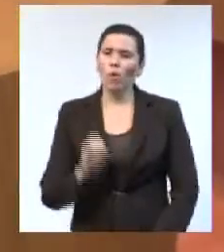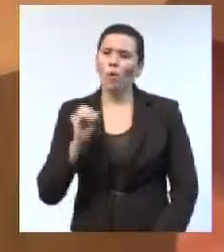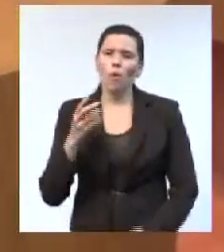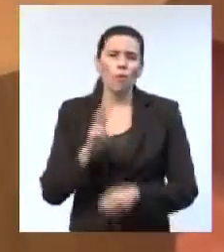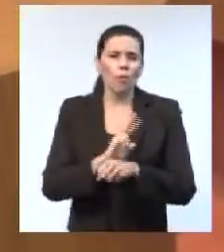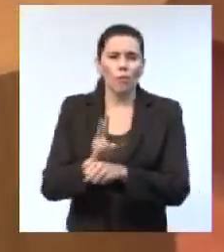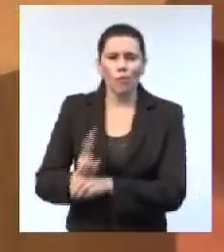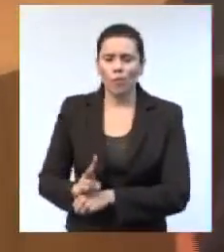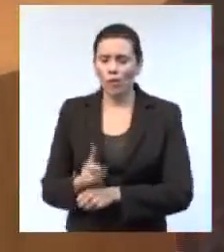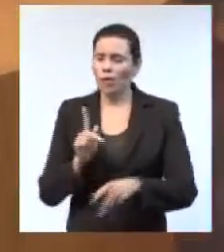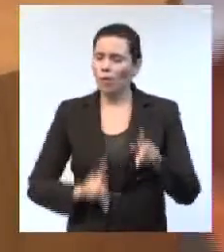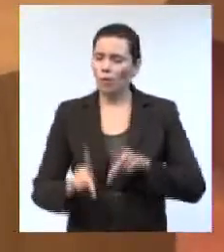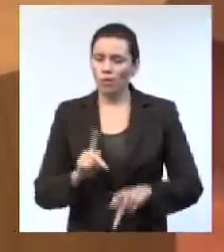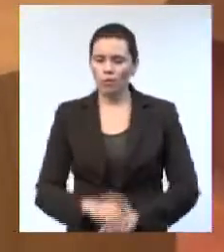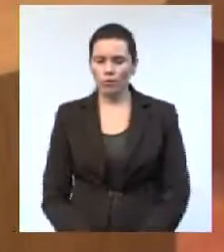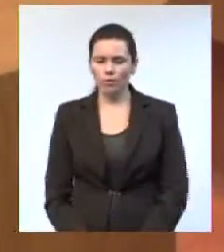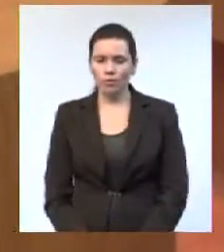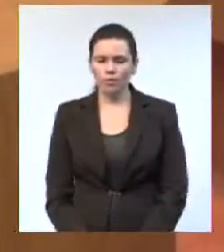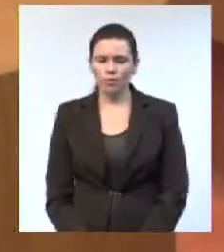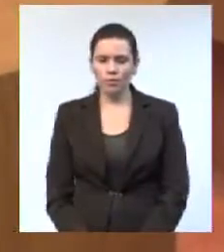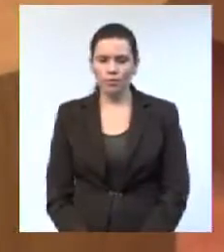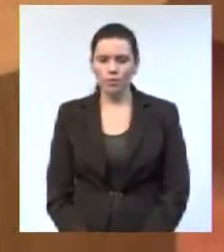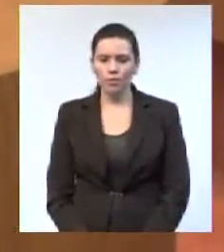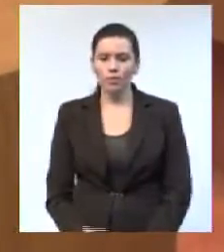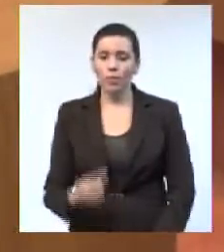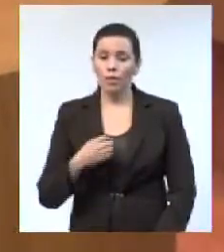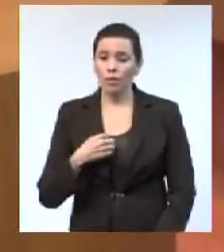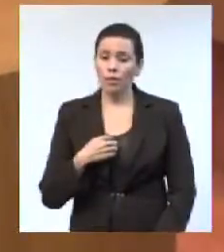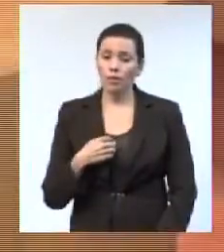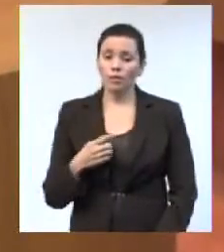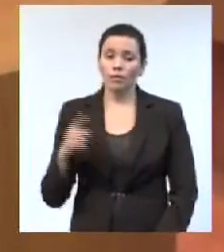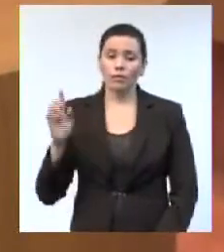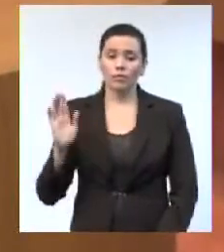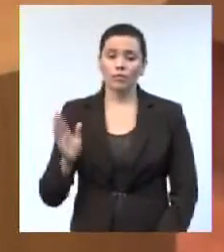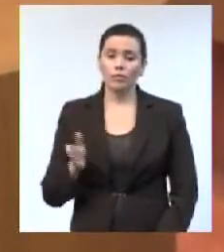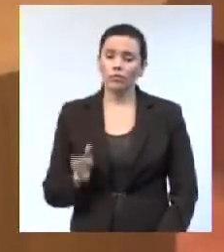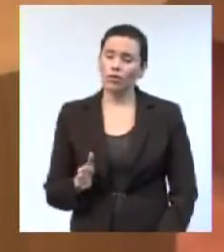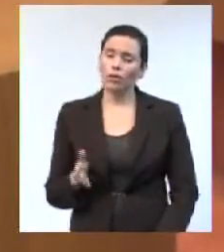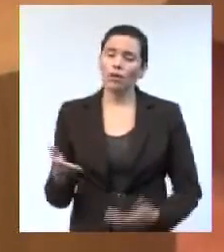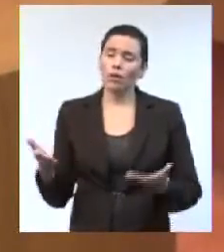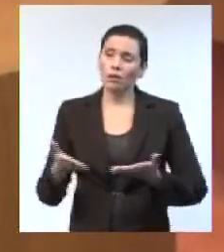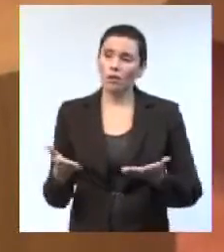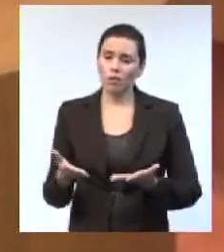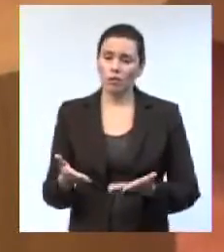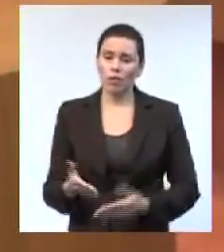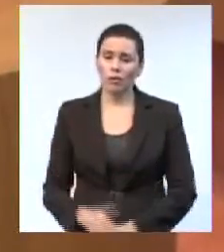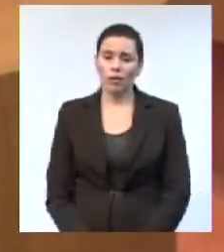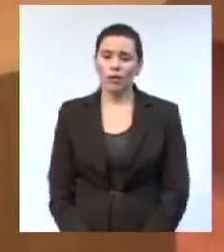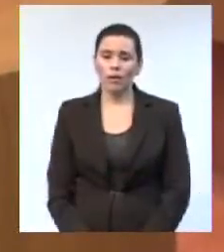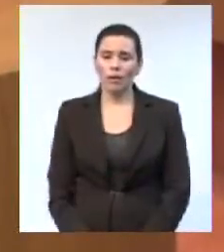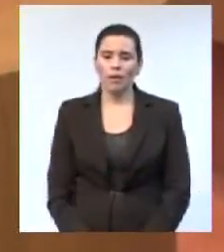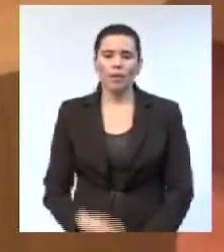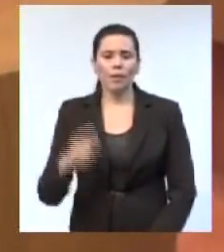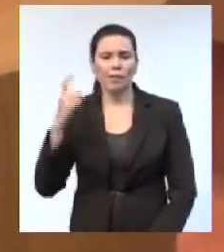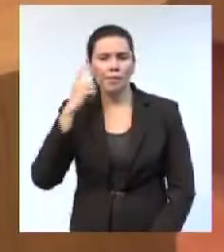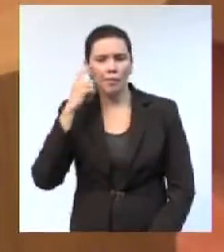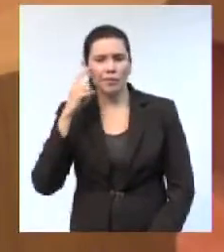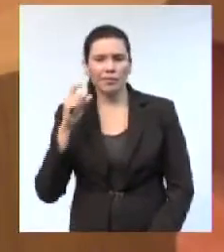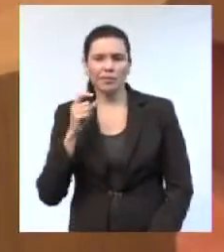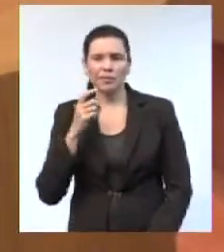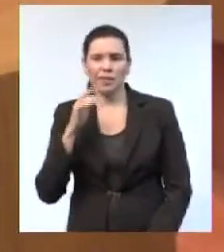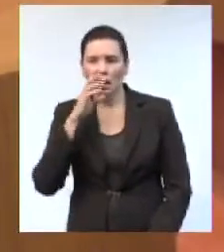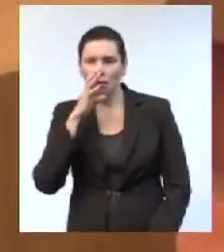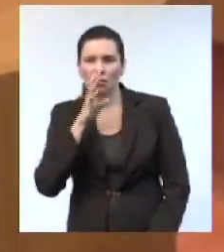já ouve-se falar, inclusive, em impeachment, já falaram em impeachment do governador Flávio Dino e agora falam do seu afastamento através